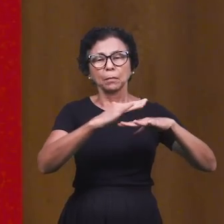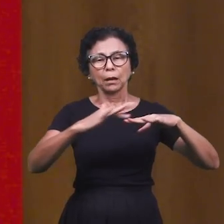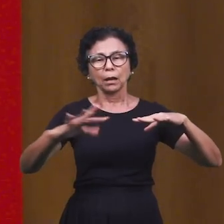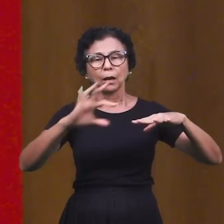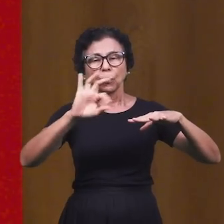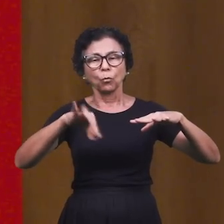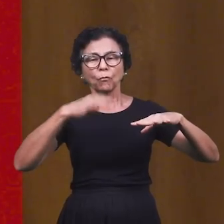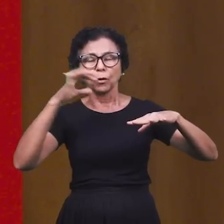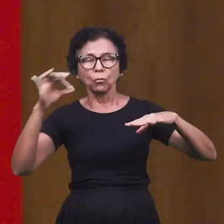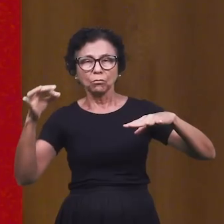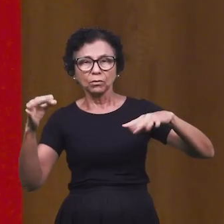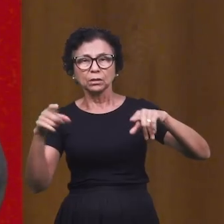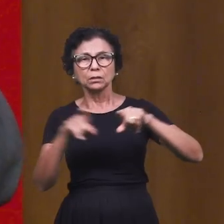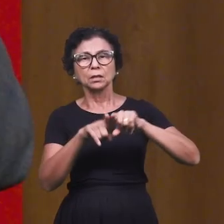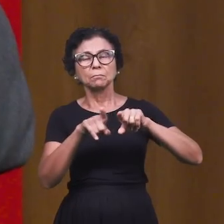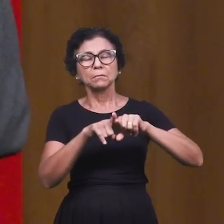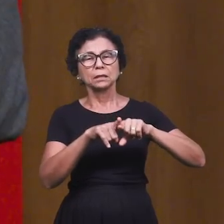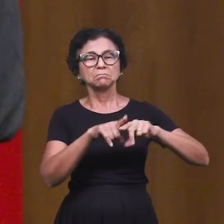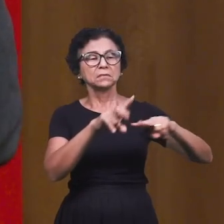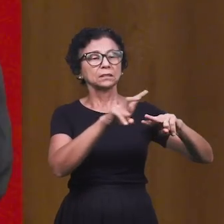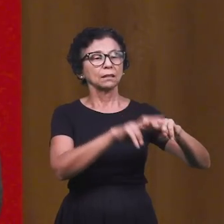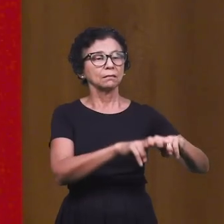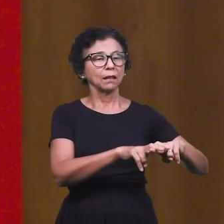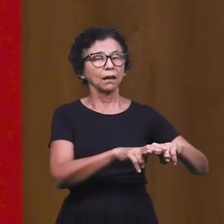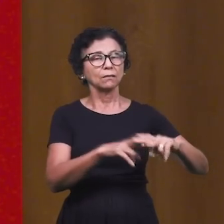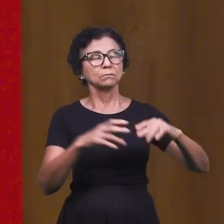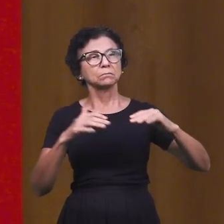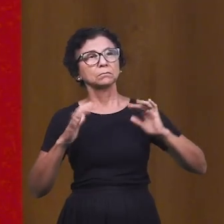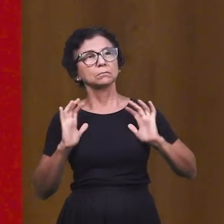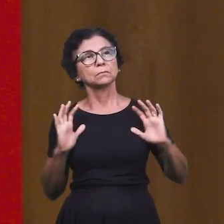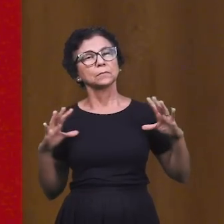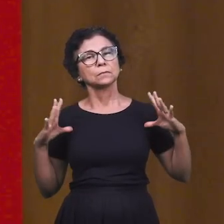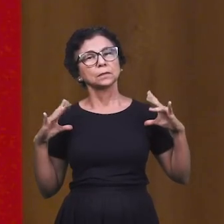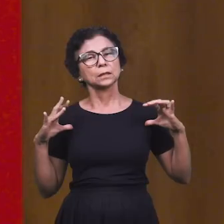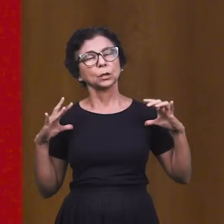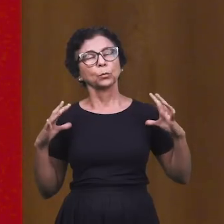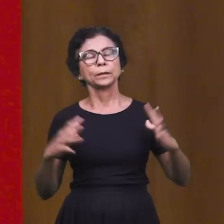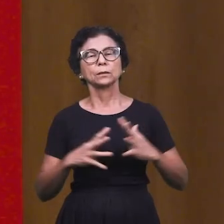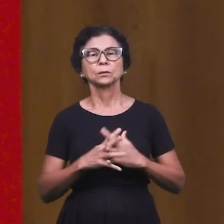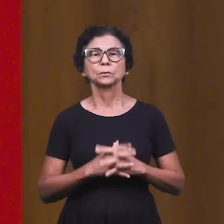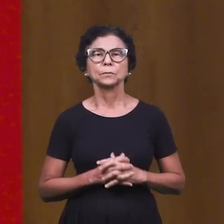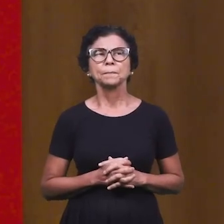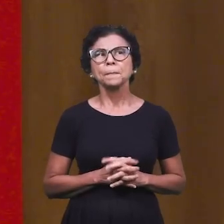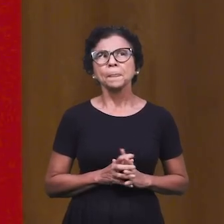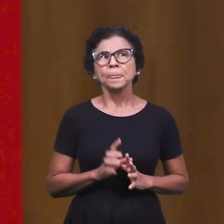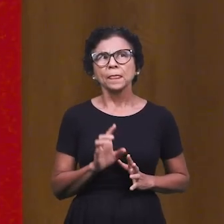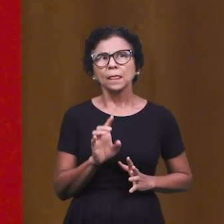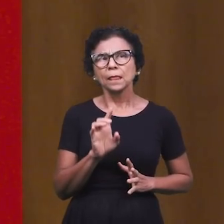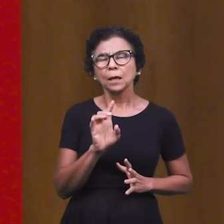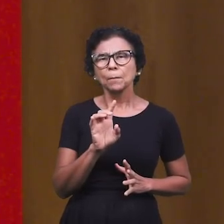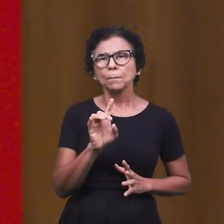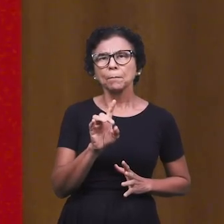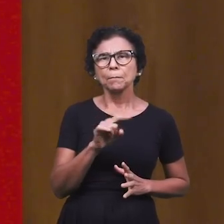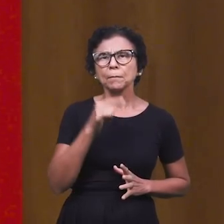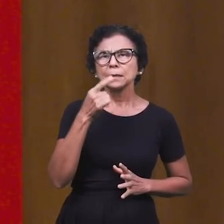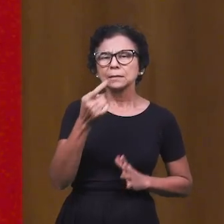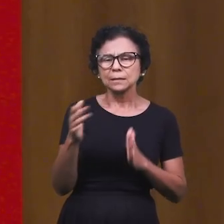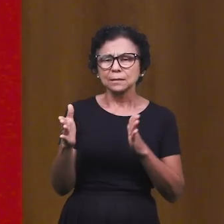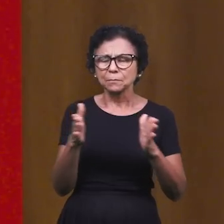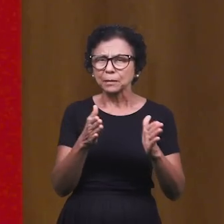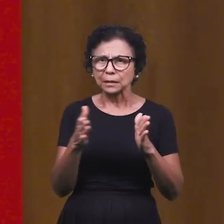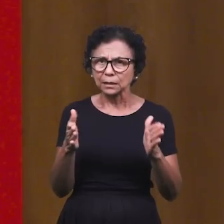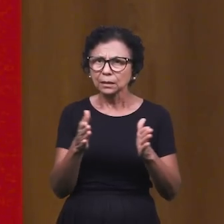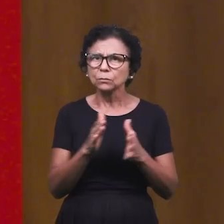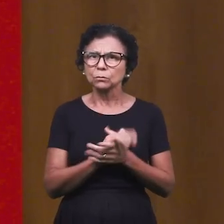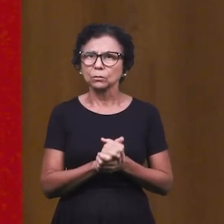essa passagem naquele dia, quando o Messias vier, referindo à vinda do Messias, que então naqueles dias cada um